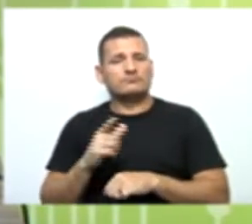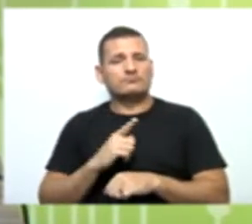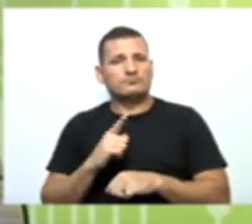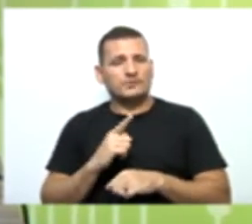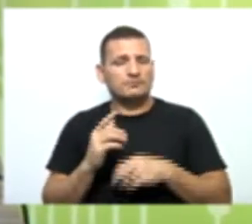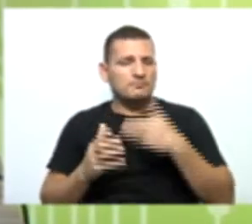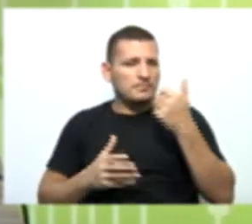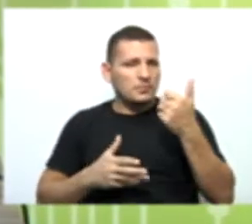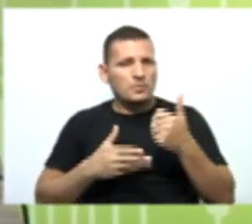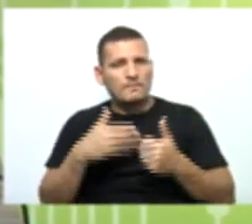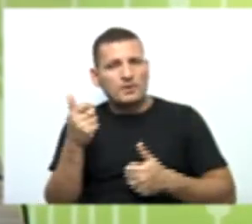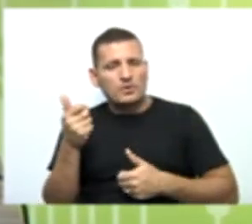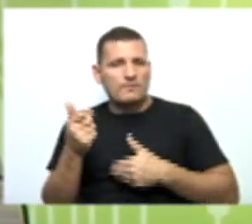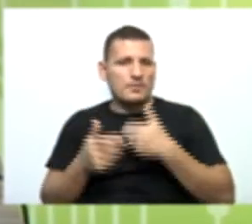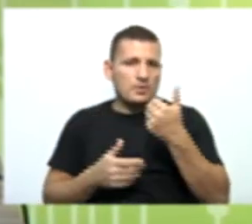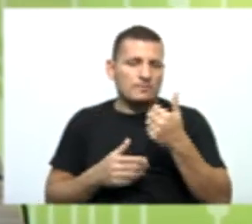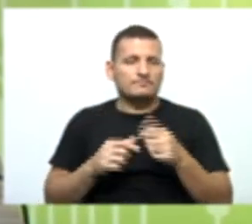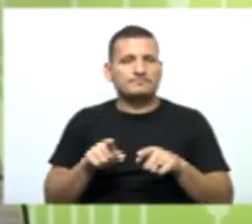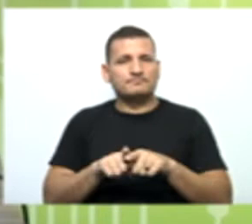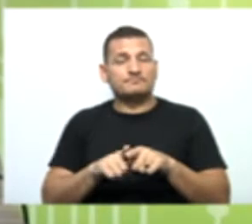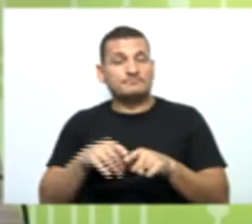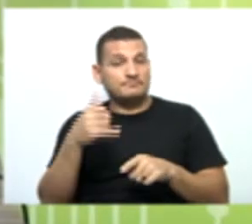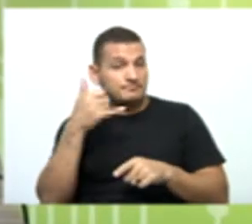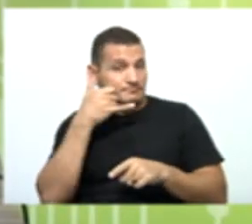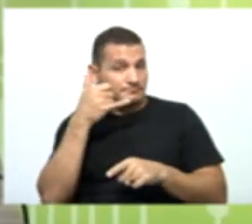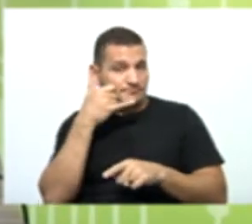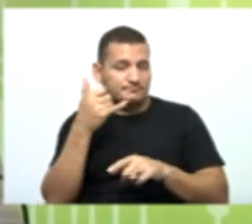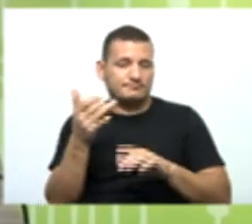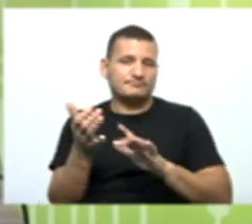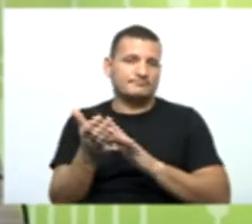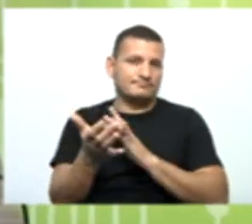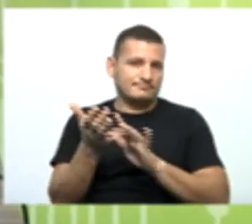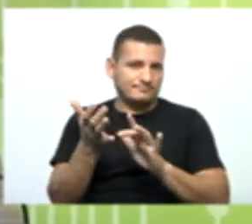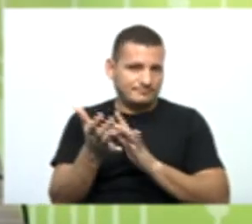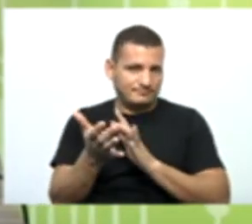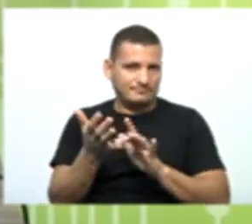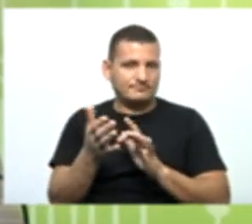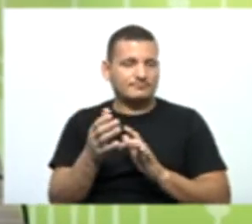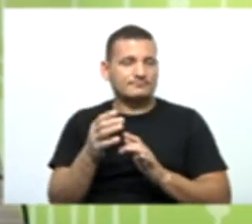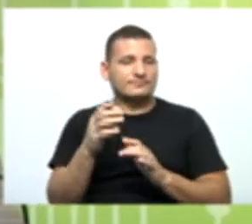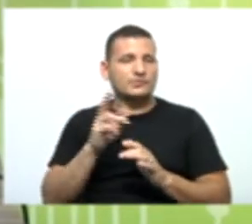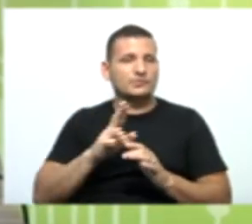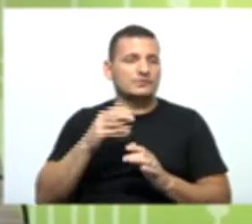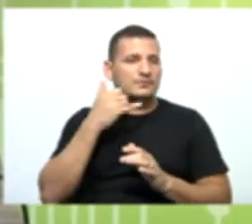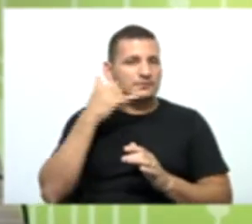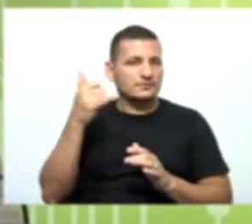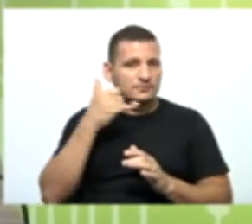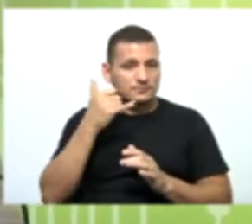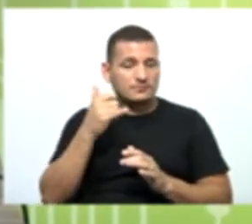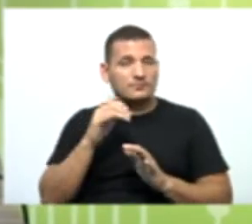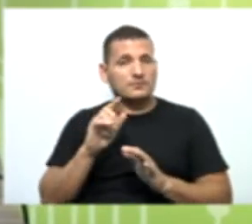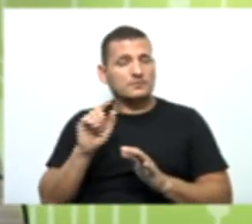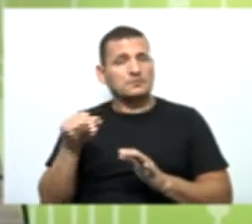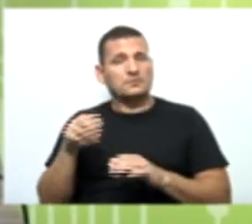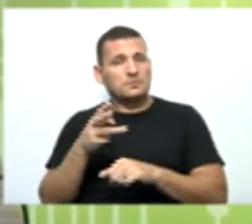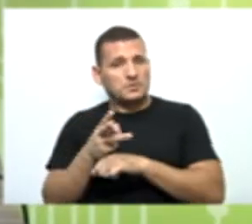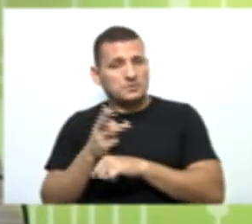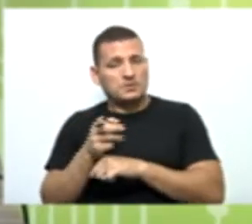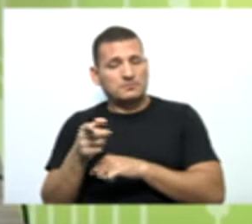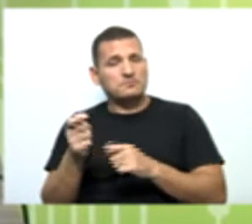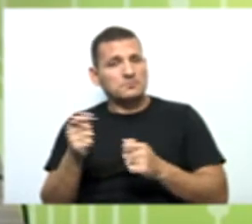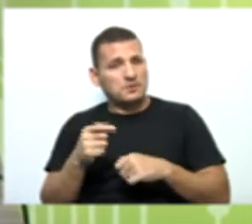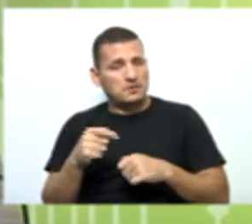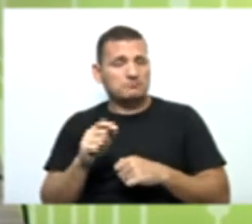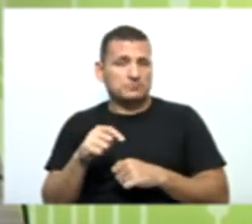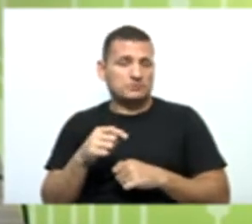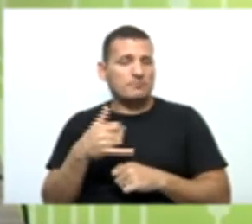com o tempo. Os smartphones, os celulares, você utilizava para fazer ligações. O WhatsApp já faz isso. Você pode fazer uma